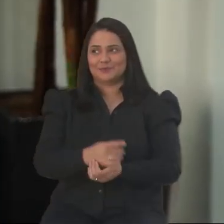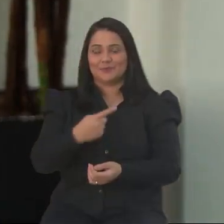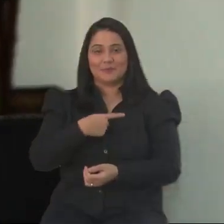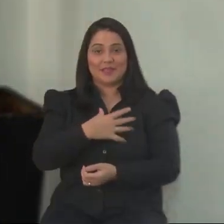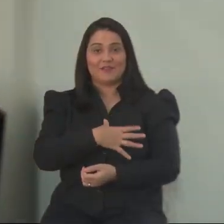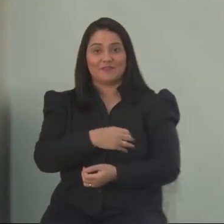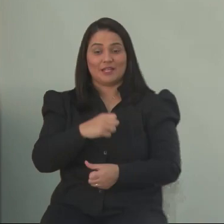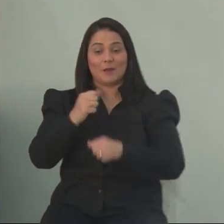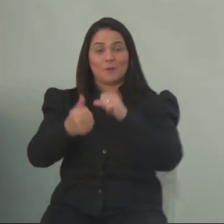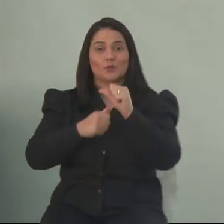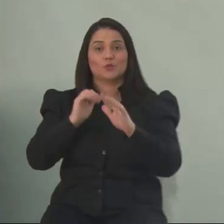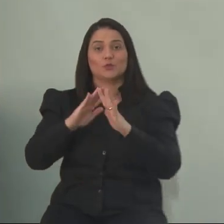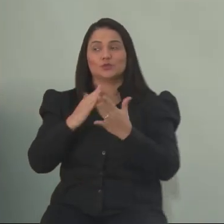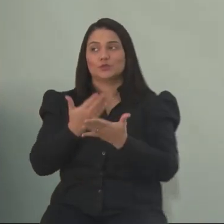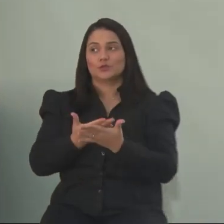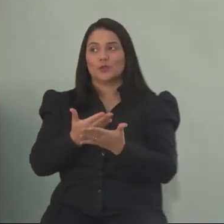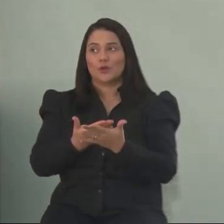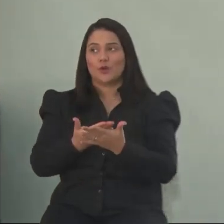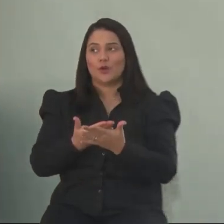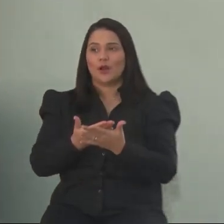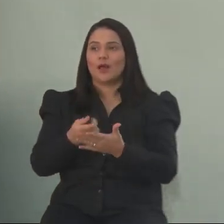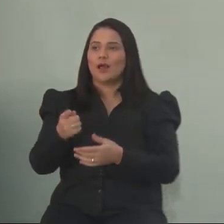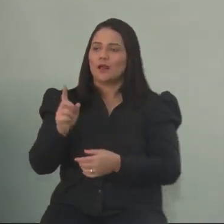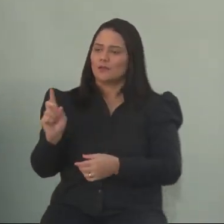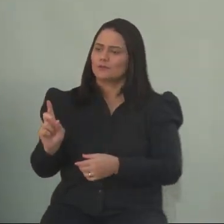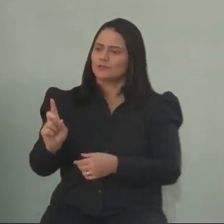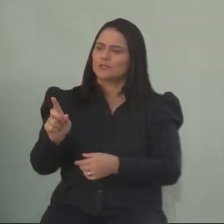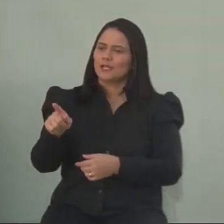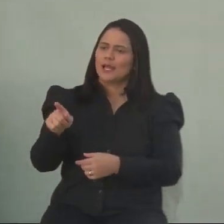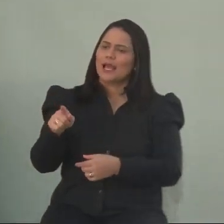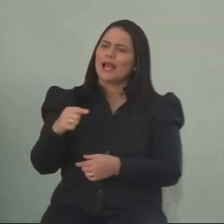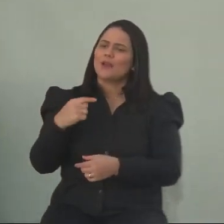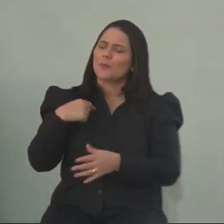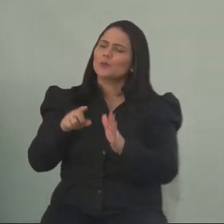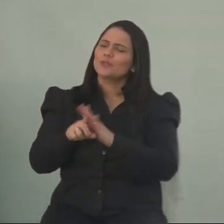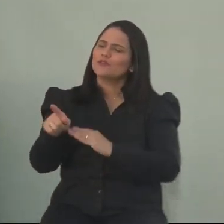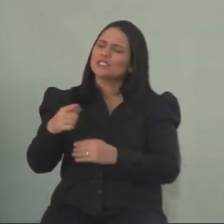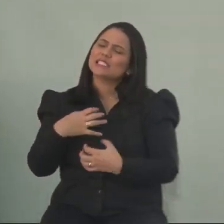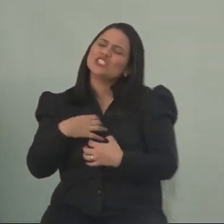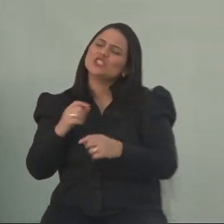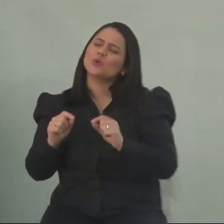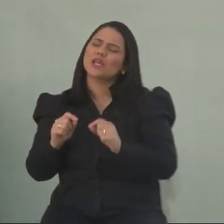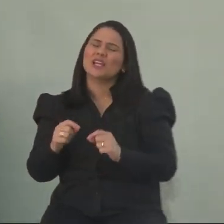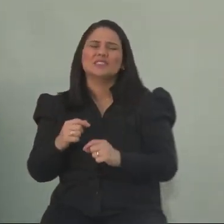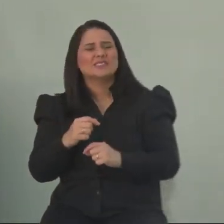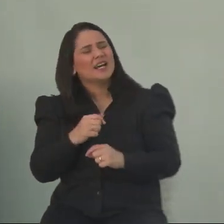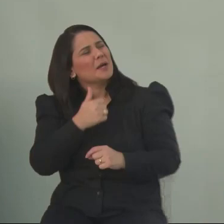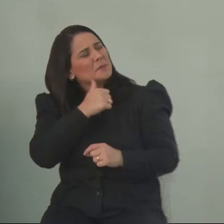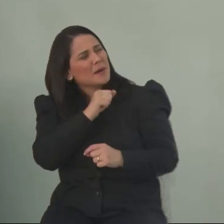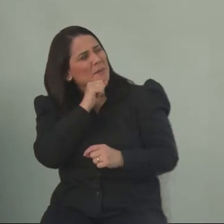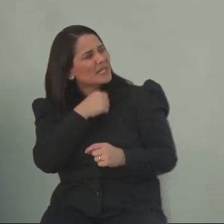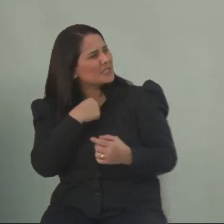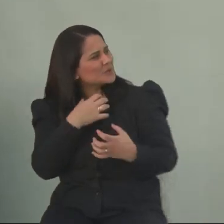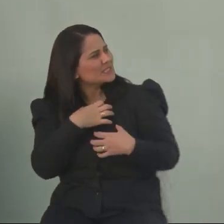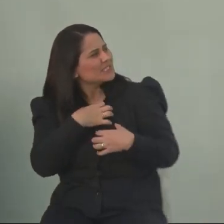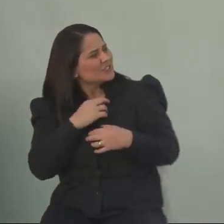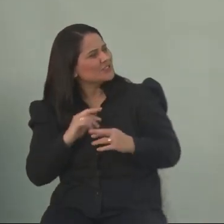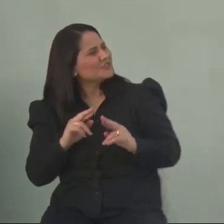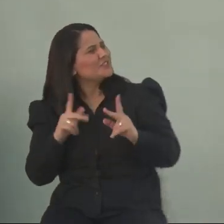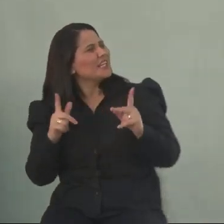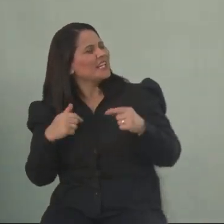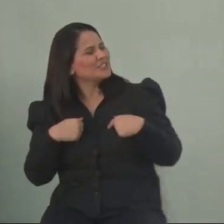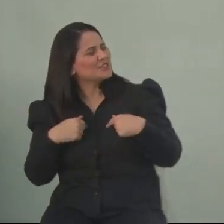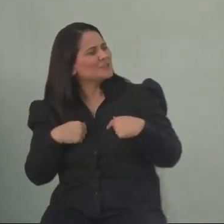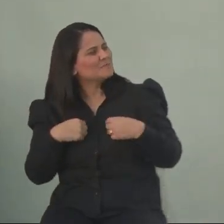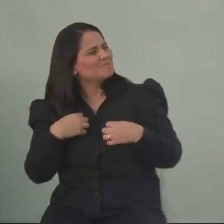primeiro dia de aula eu olhei para ela e falei: filha, o que tu está sentindo hoje? E ela disse: ai mãe, é estranho, é um misto